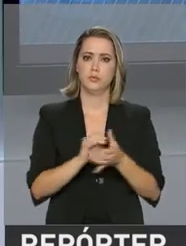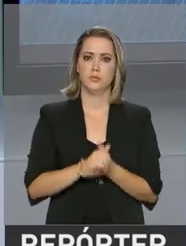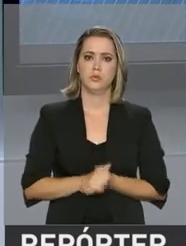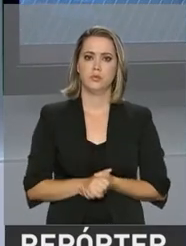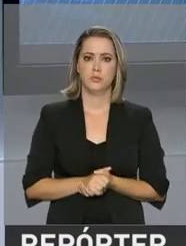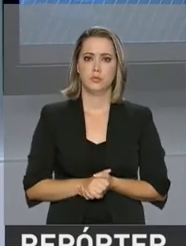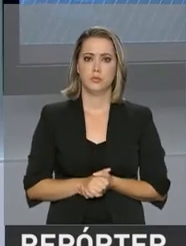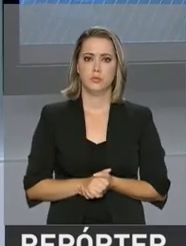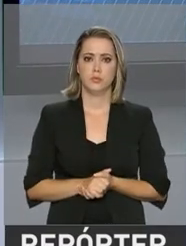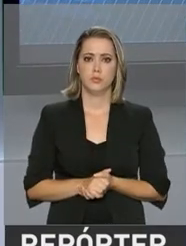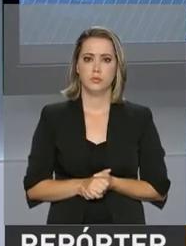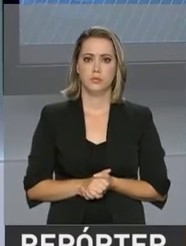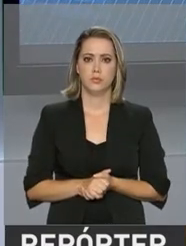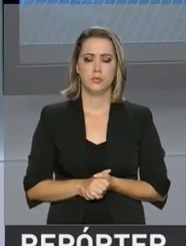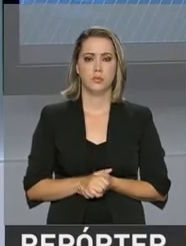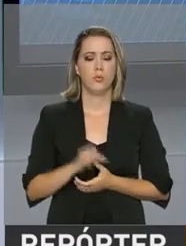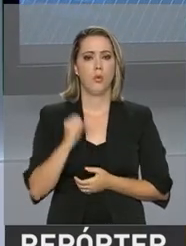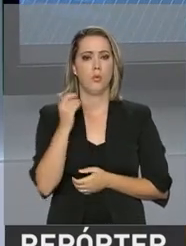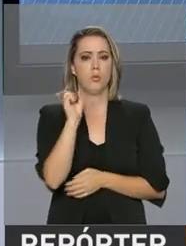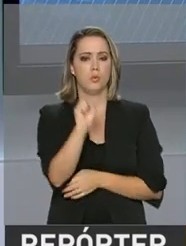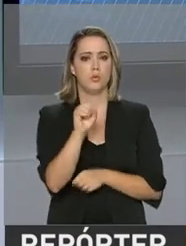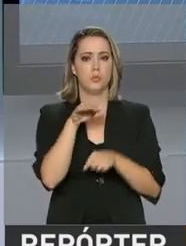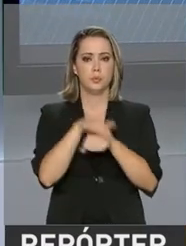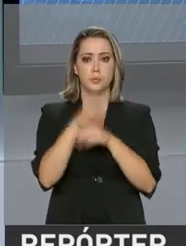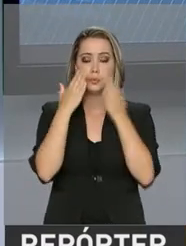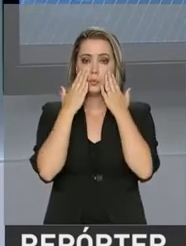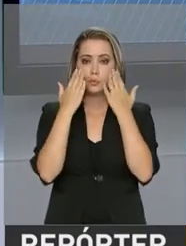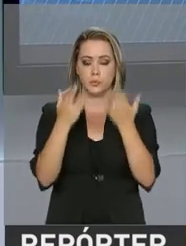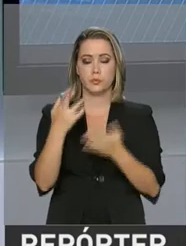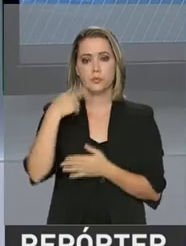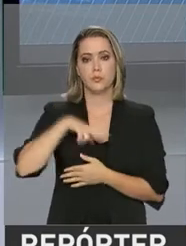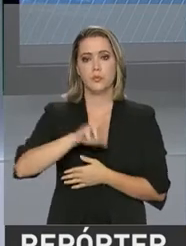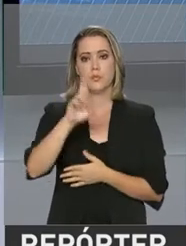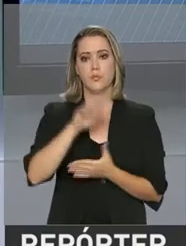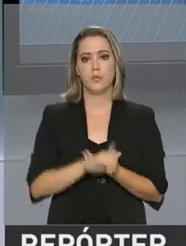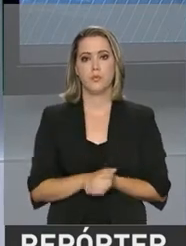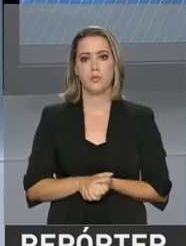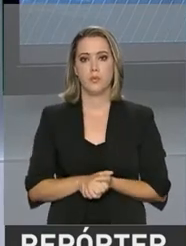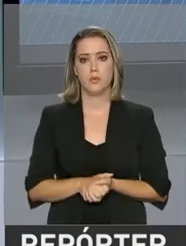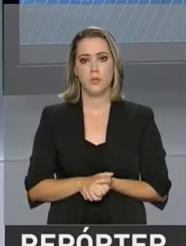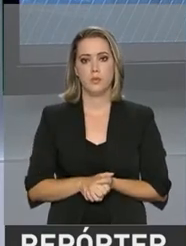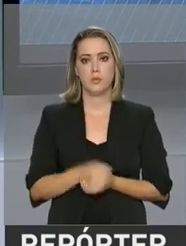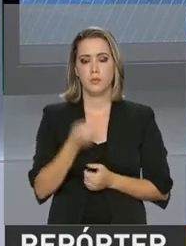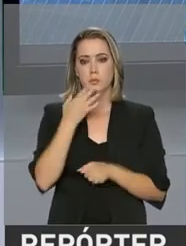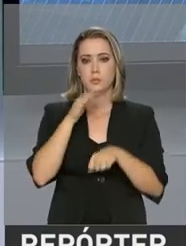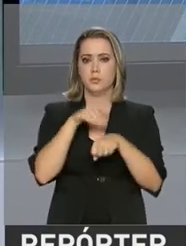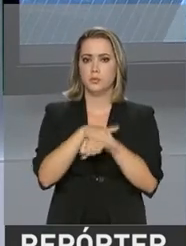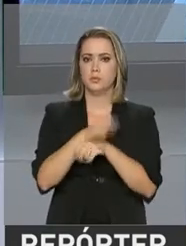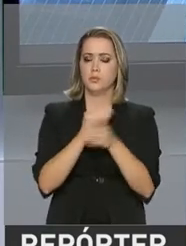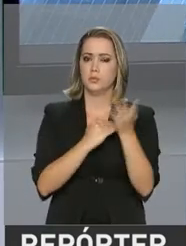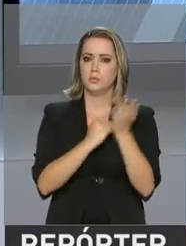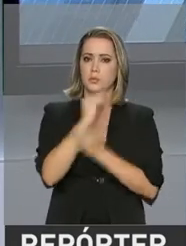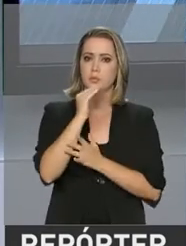outras informações ou às 8 da noite na próxima edição do Repórter NBR. Uma ótima noite